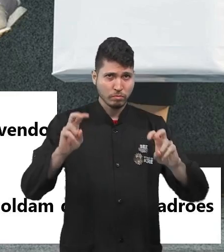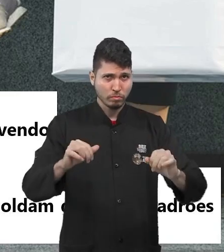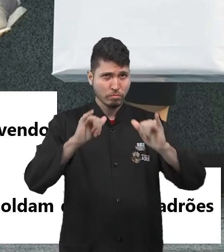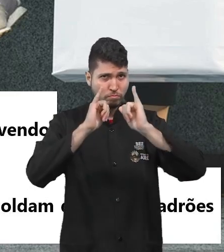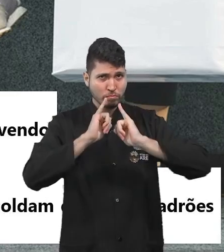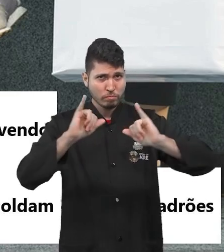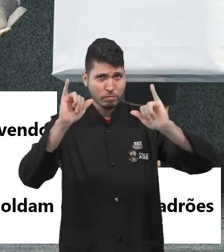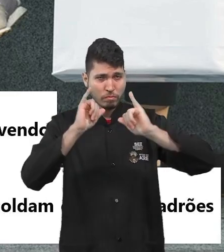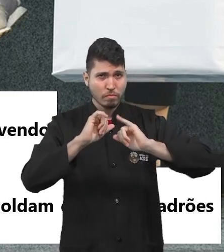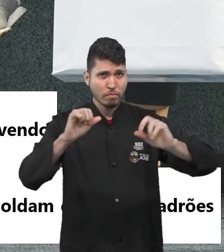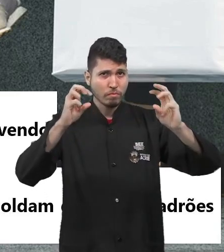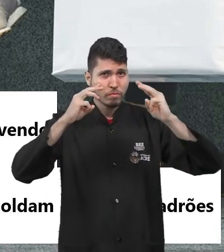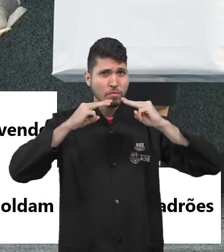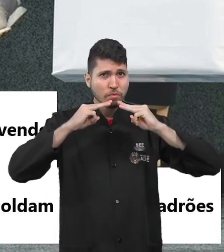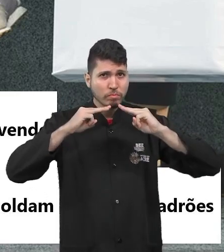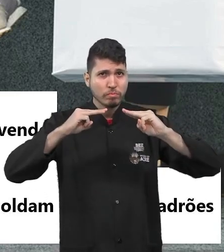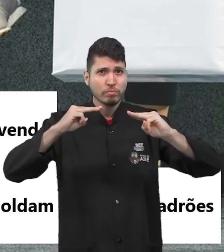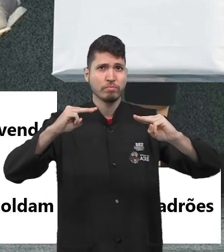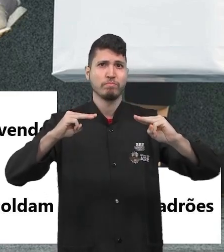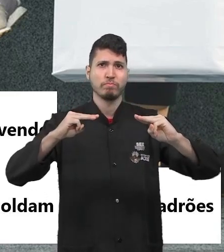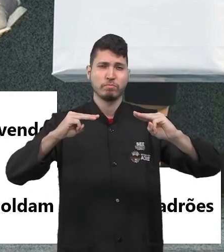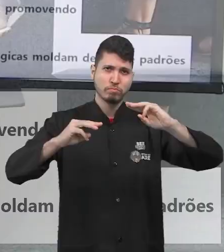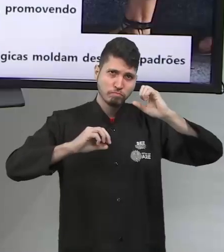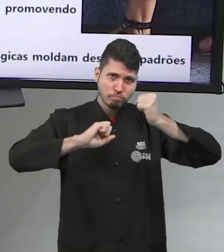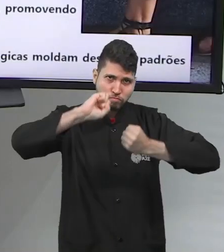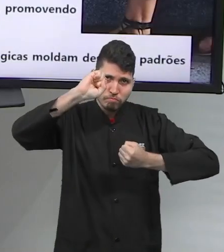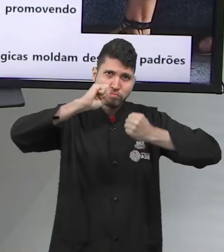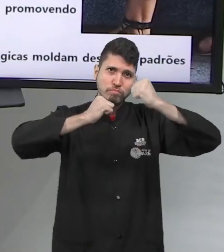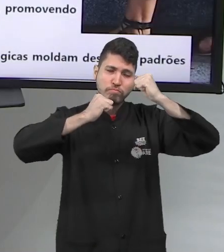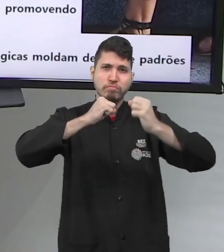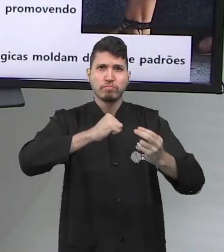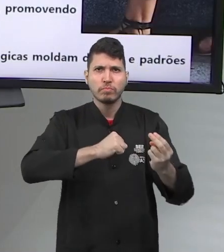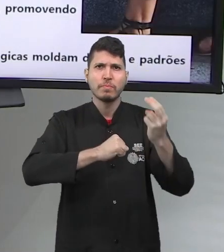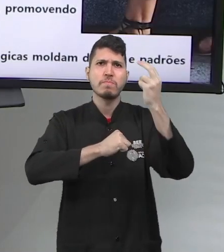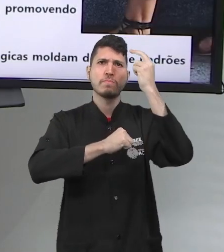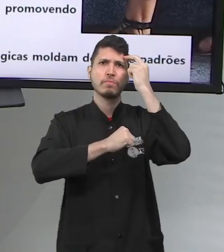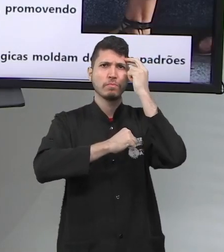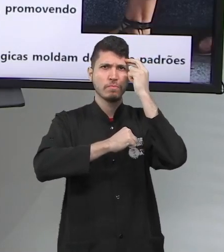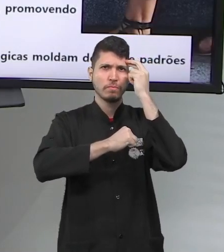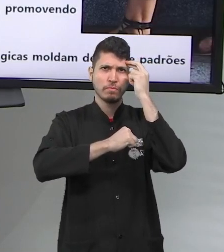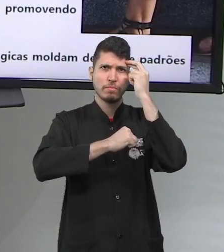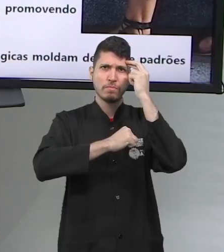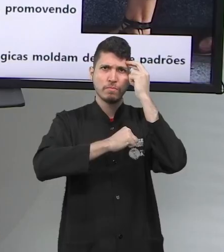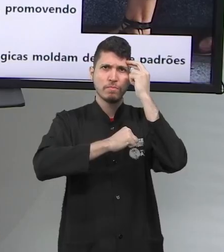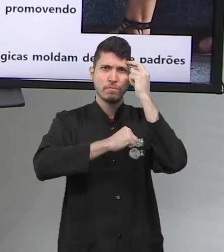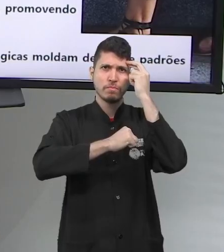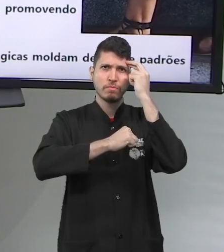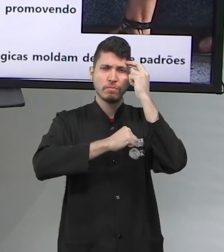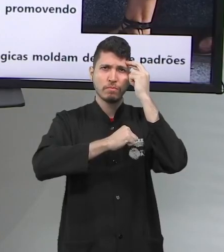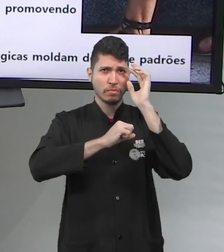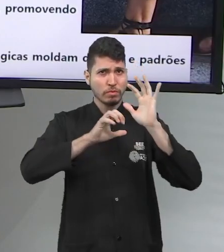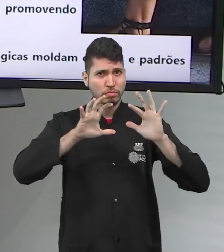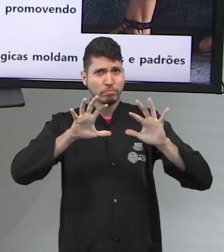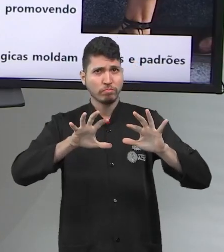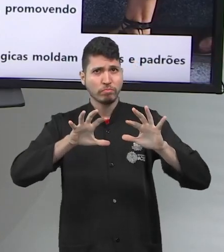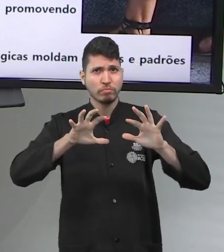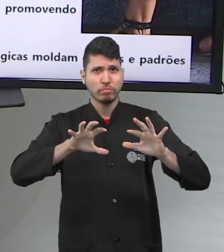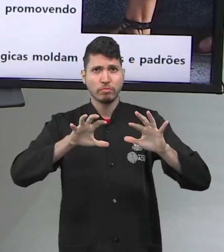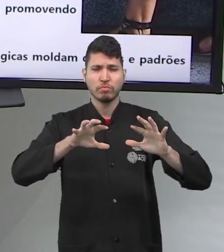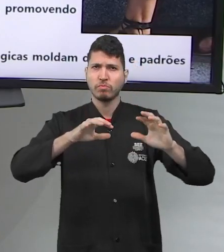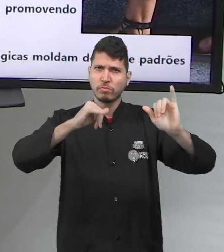do marketing, ou seja, a indústria cultural, ela age justamente nesse sentido. São